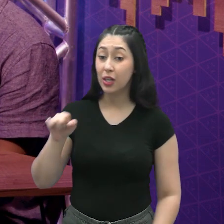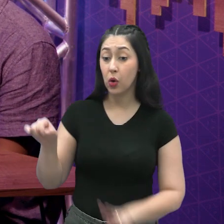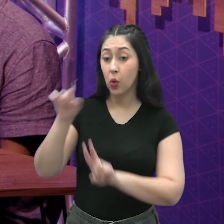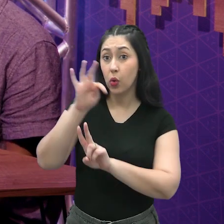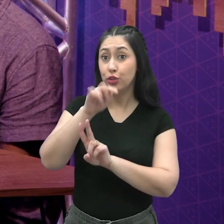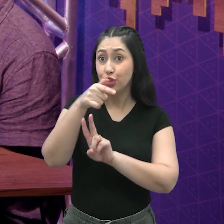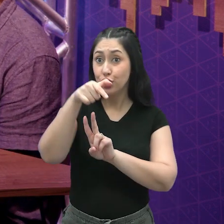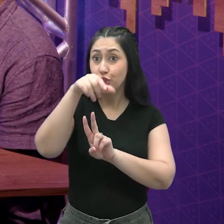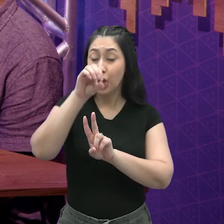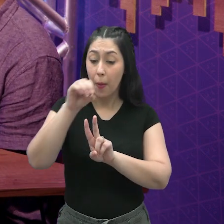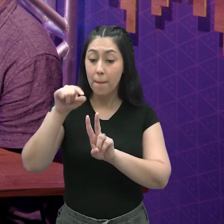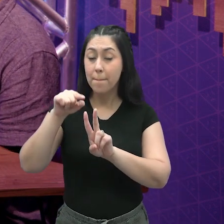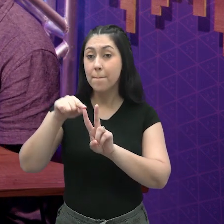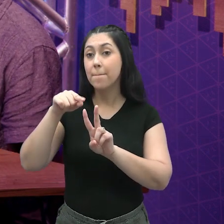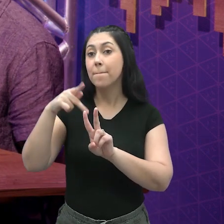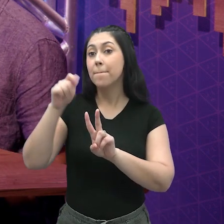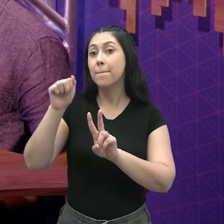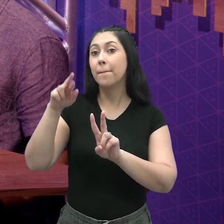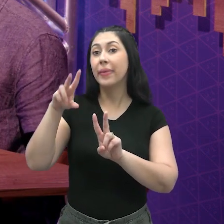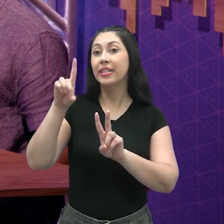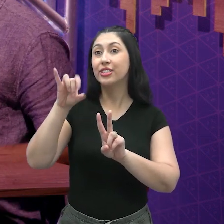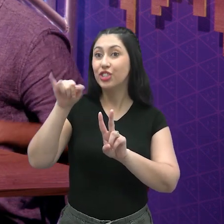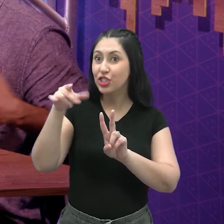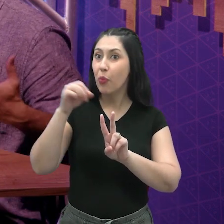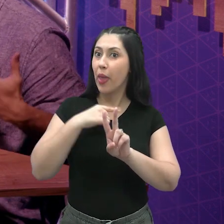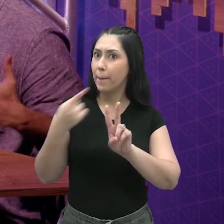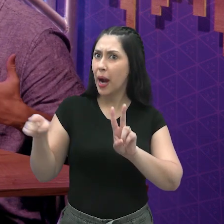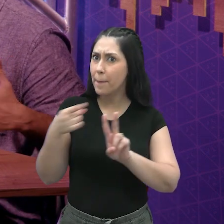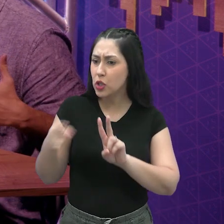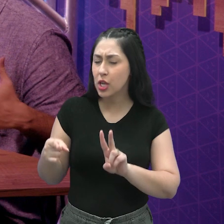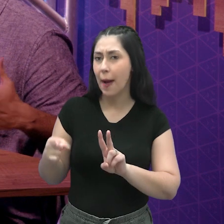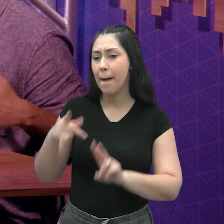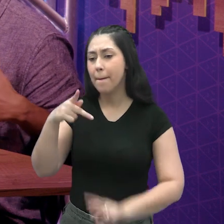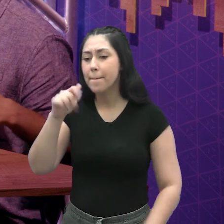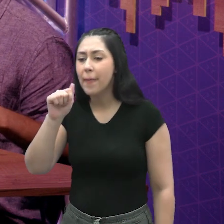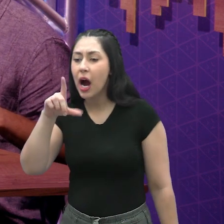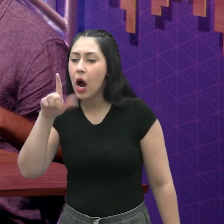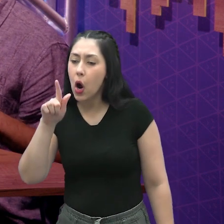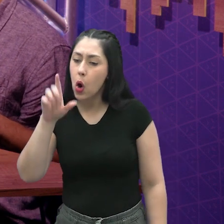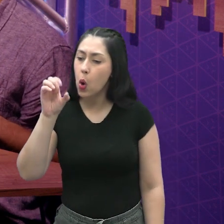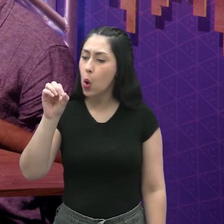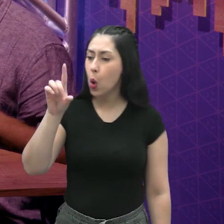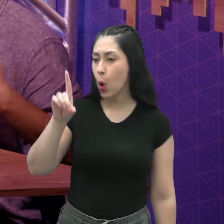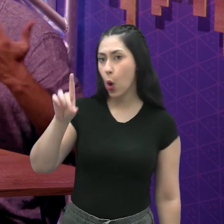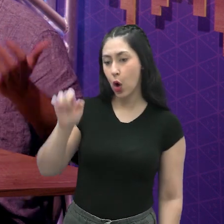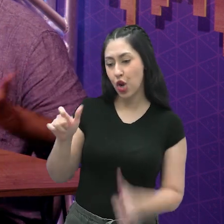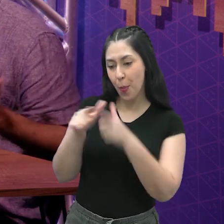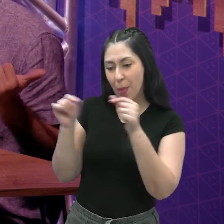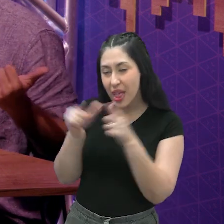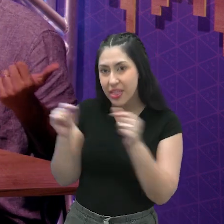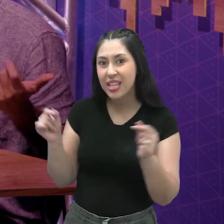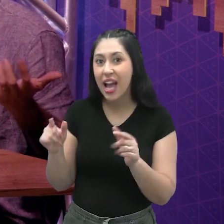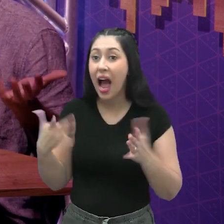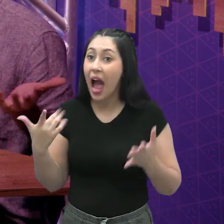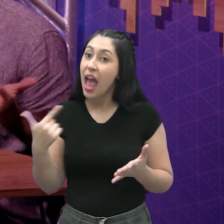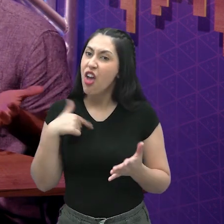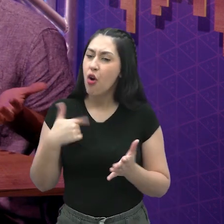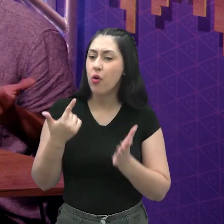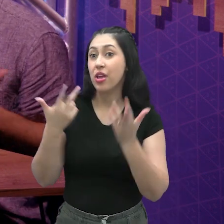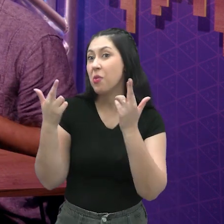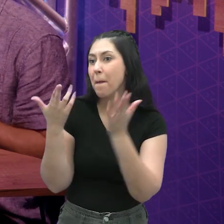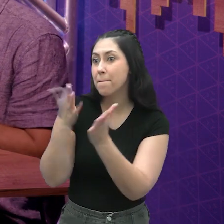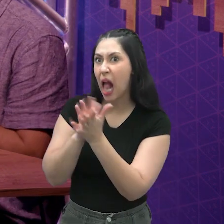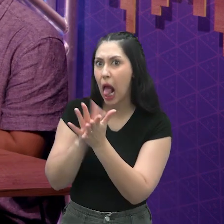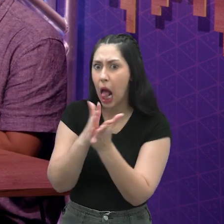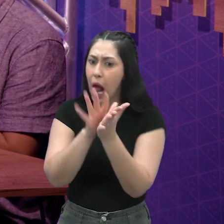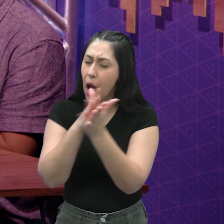até uma música que chama Pagode em Brasília. Muito famosa. E eles se denominam muito, eu vou lá fazer um pagode. Eu tô fazendo um pagode com a minha